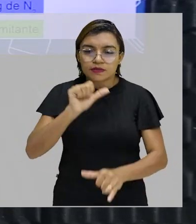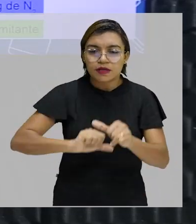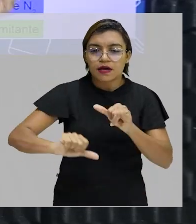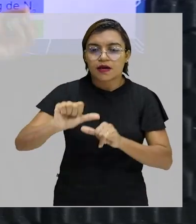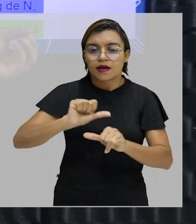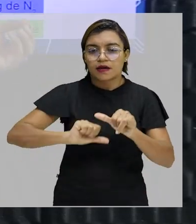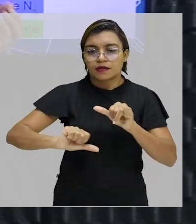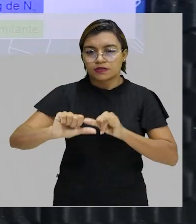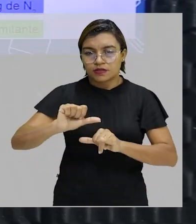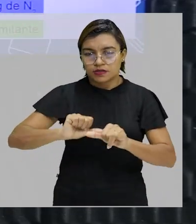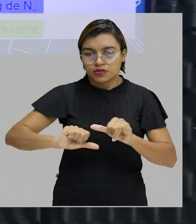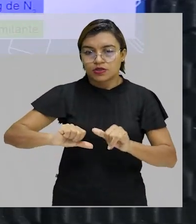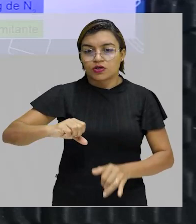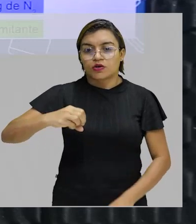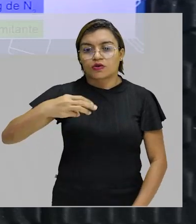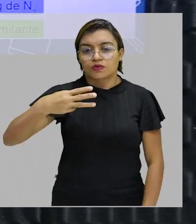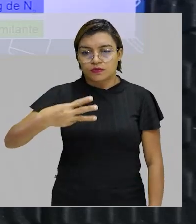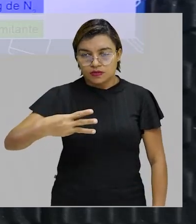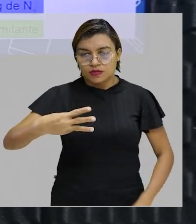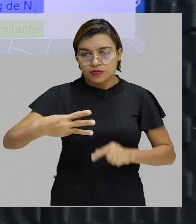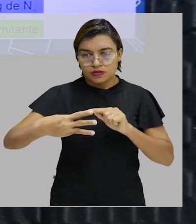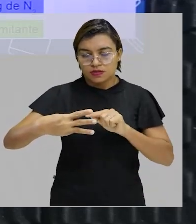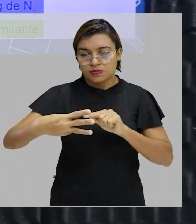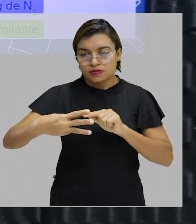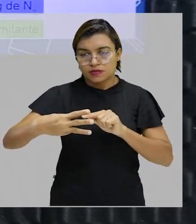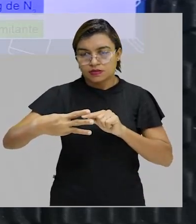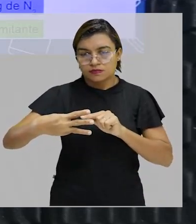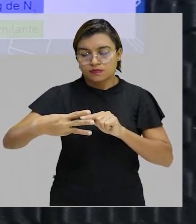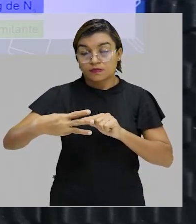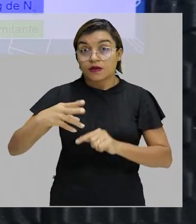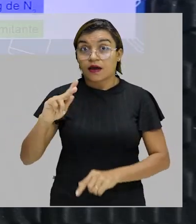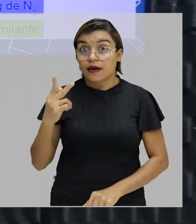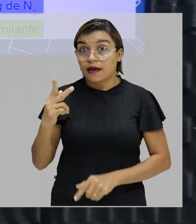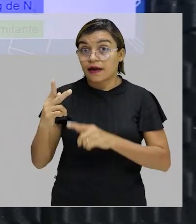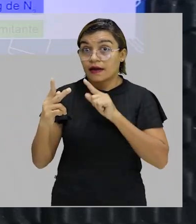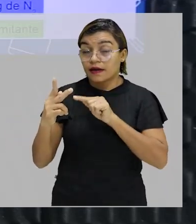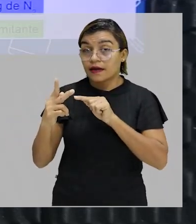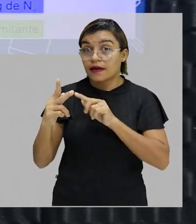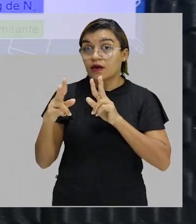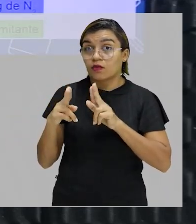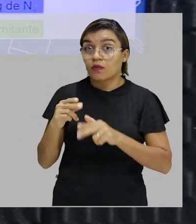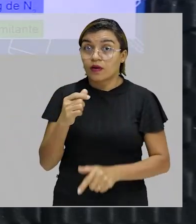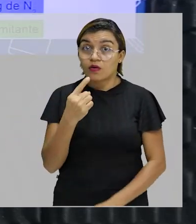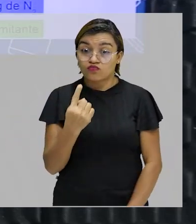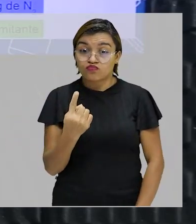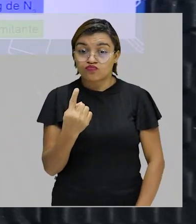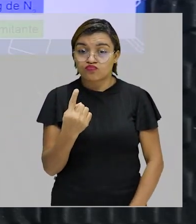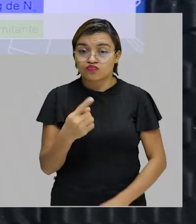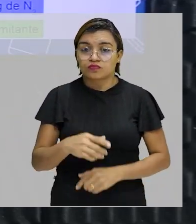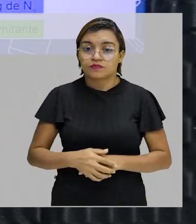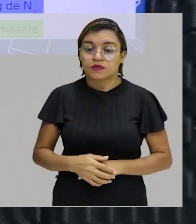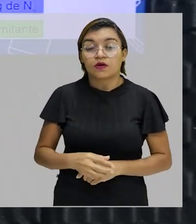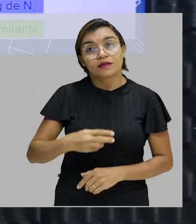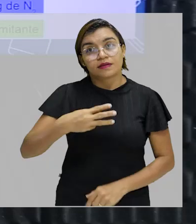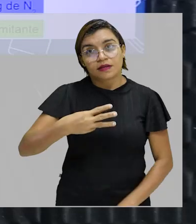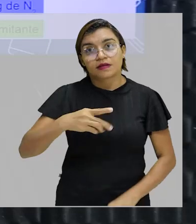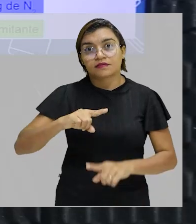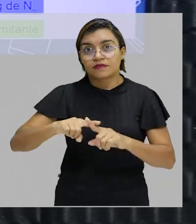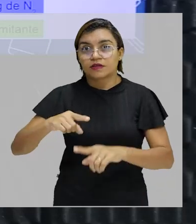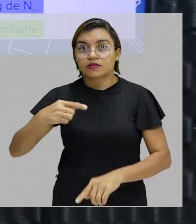mols do hidrogênio. O H vale 1, 2H, 2 vezes 1, 2. Então, 3 vezes 2